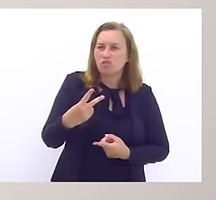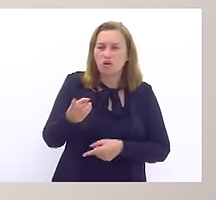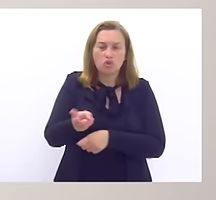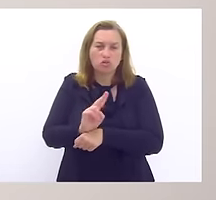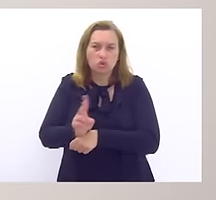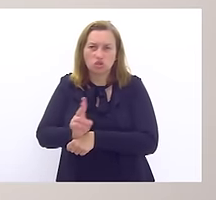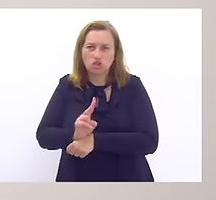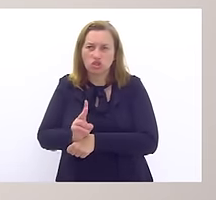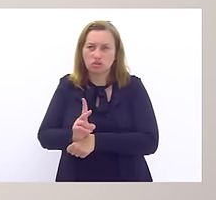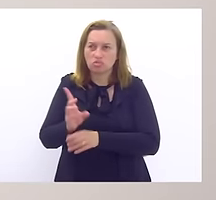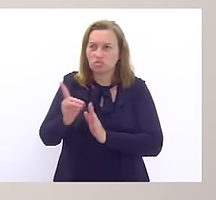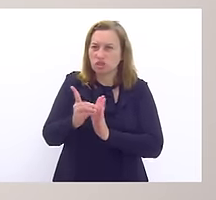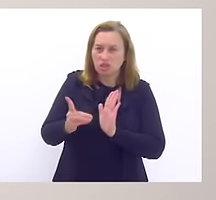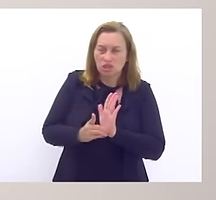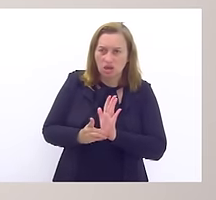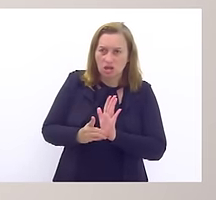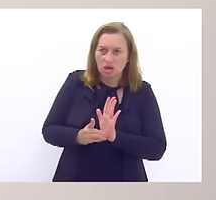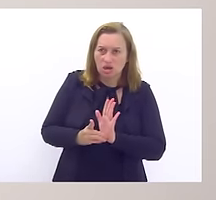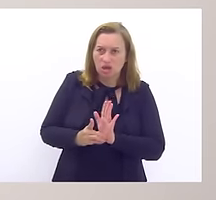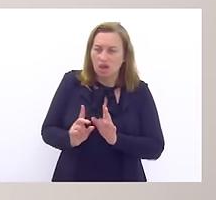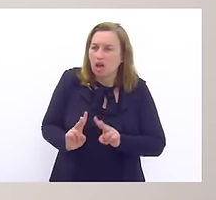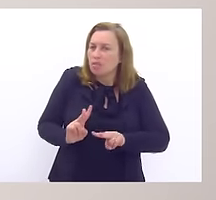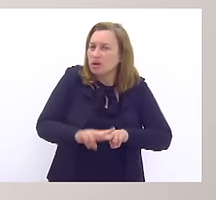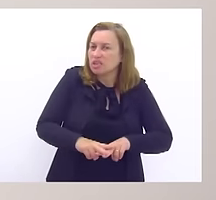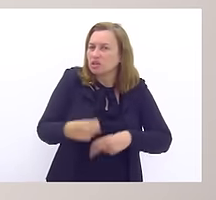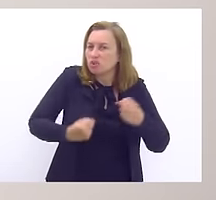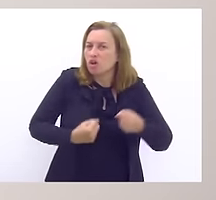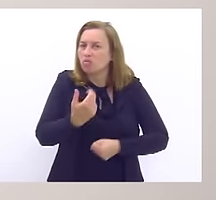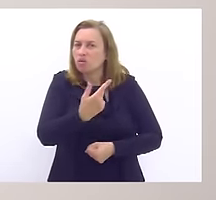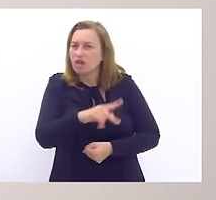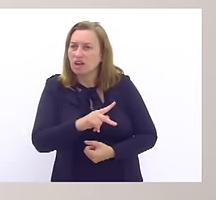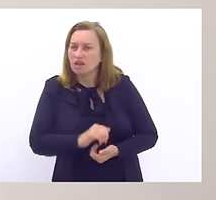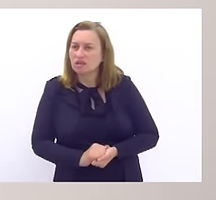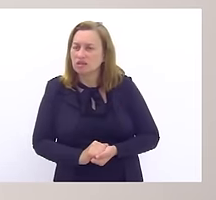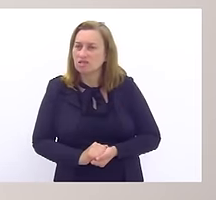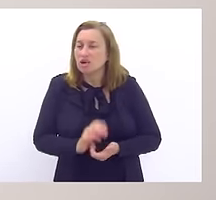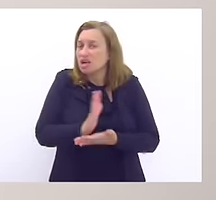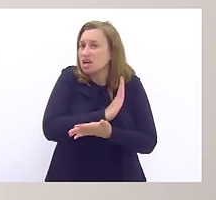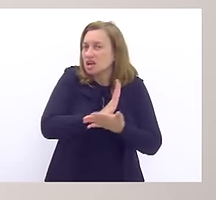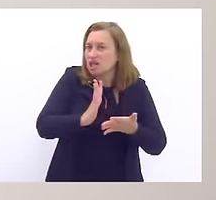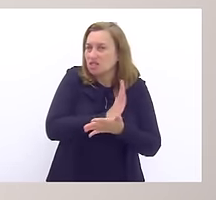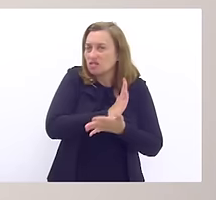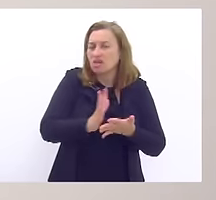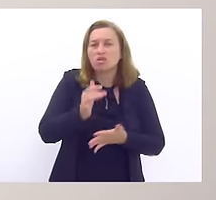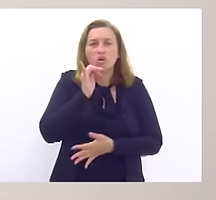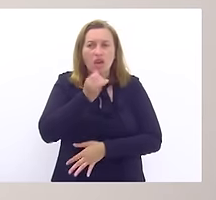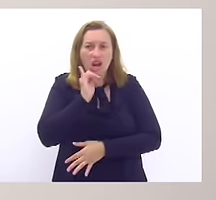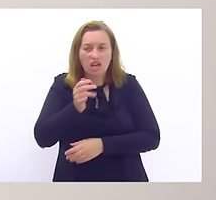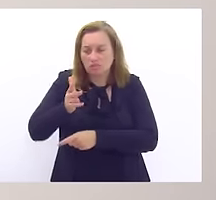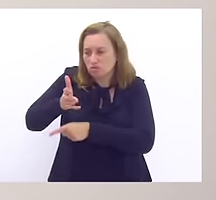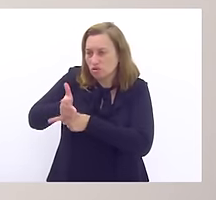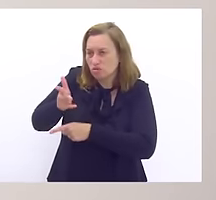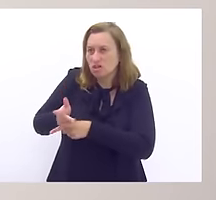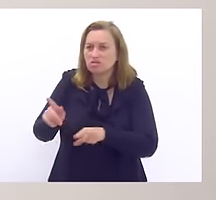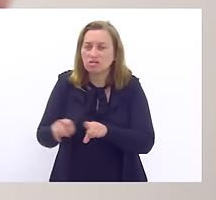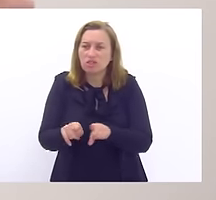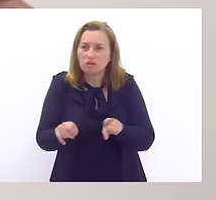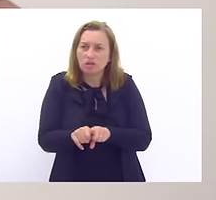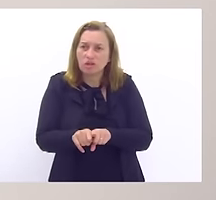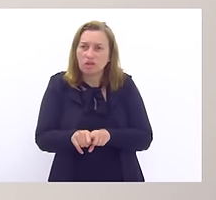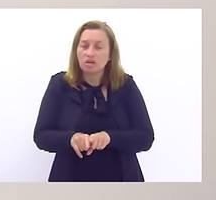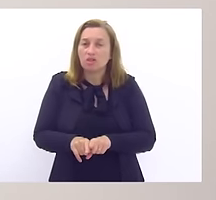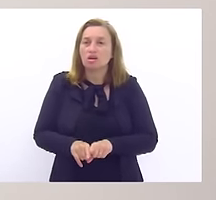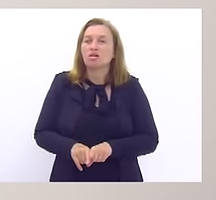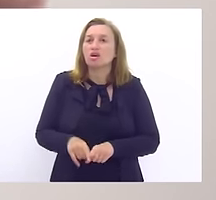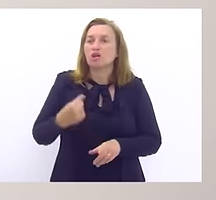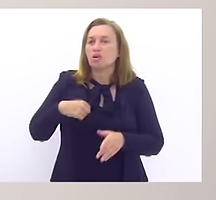autoritário aprendendo o veículo dela e muitas das vezes nós temos relatos em imagens e aí eu